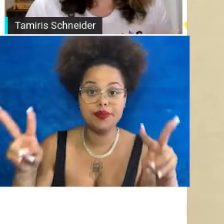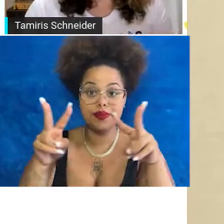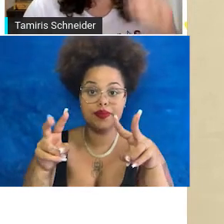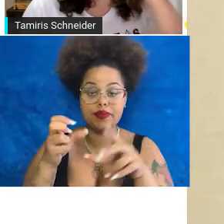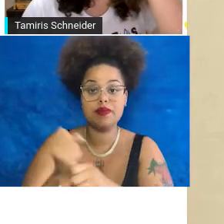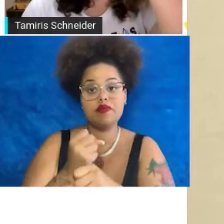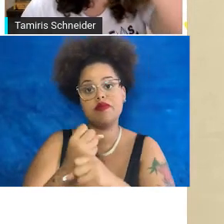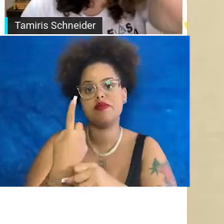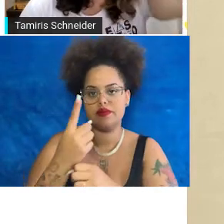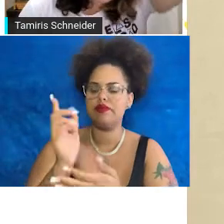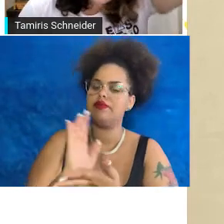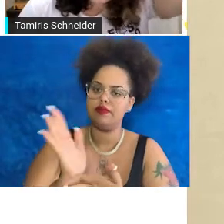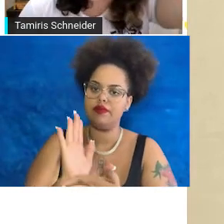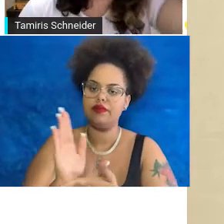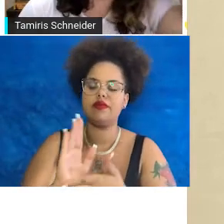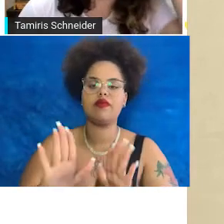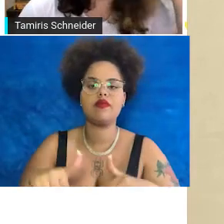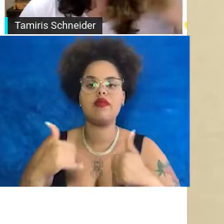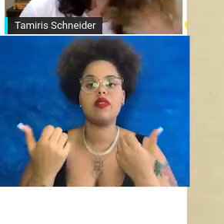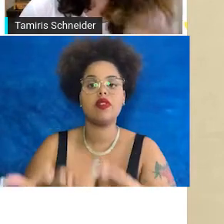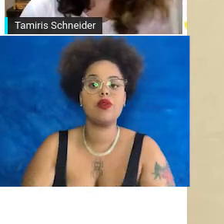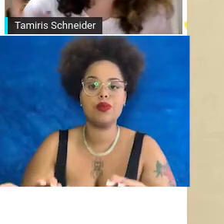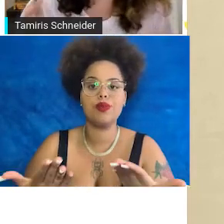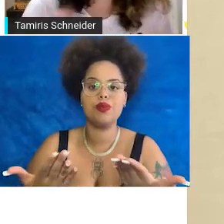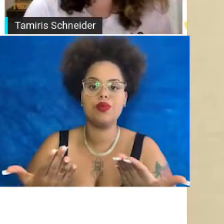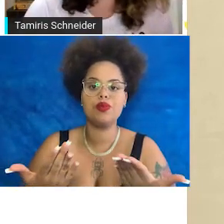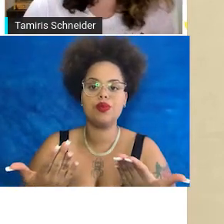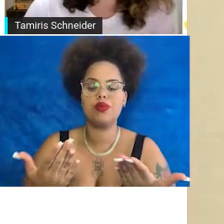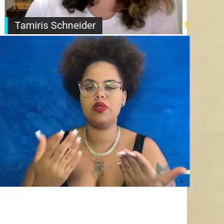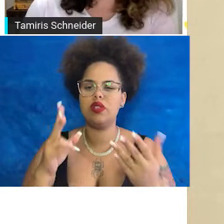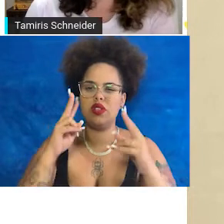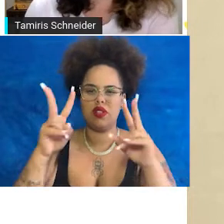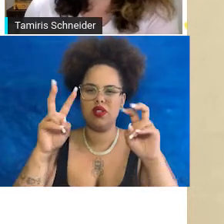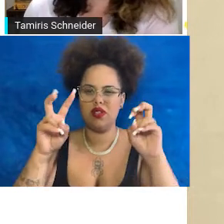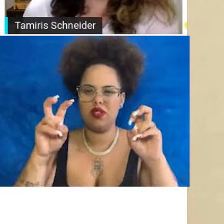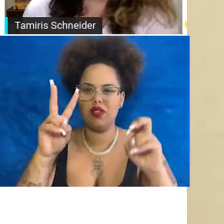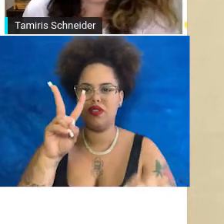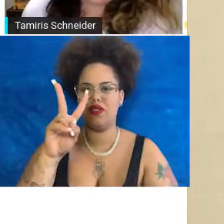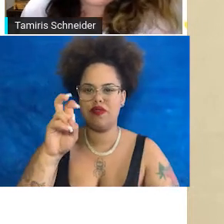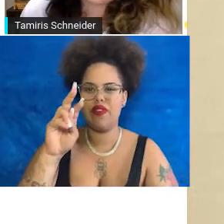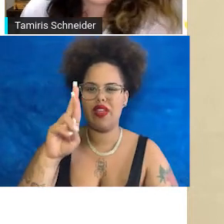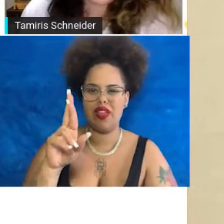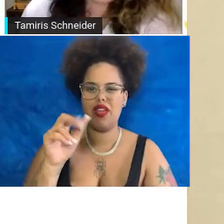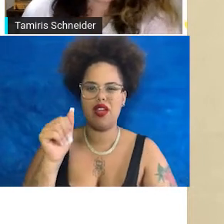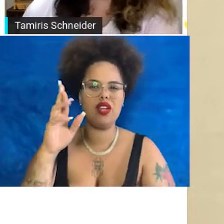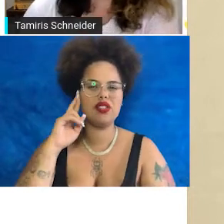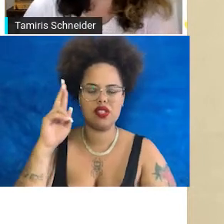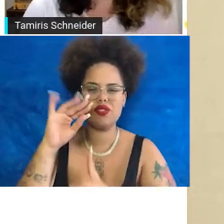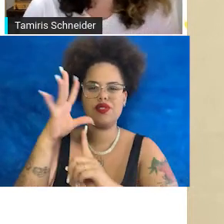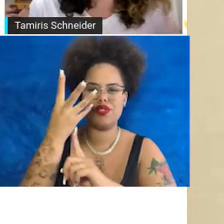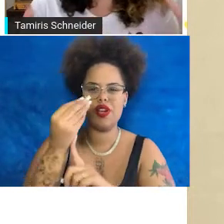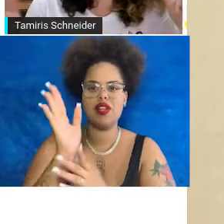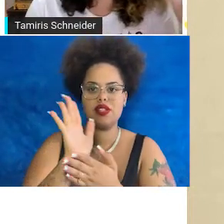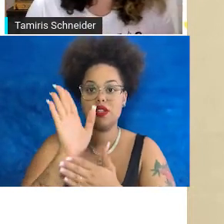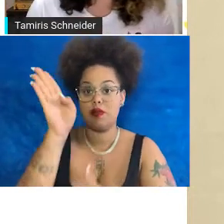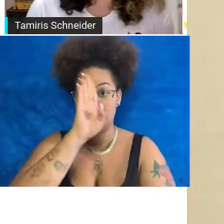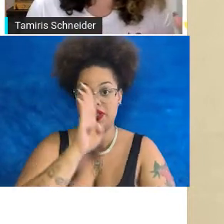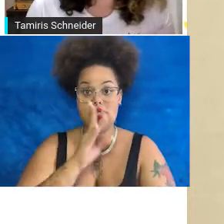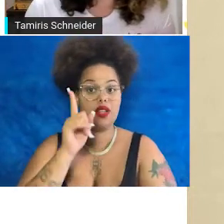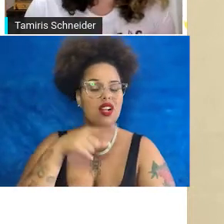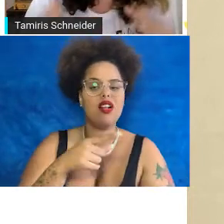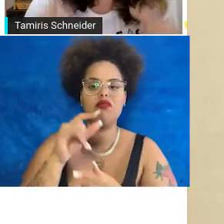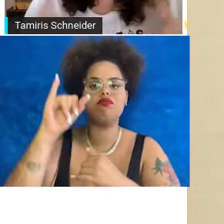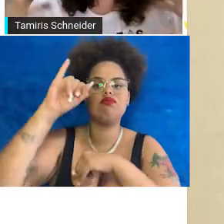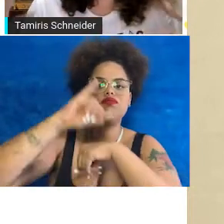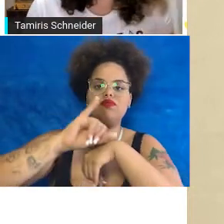construir um filme. Então, é um termo que eu vi lá no livro da Vera Hamburger sobre direção de arte no cinema brasileiro, que é o tripé de